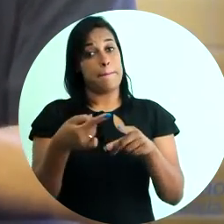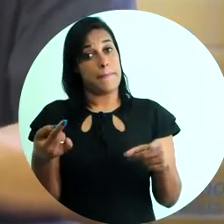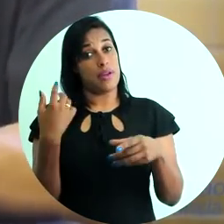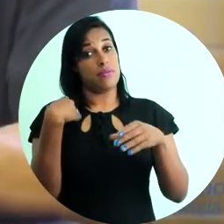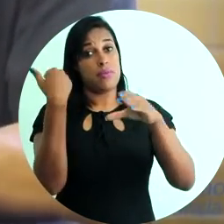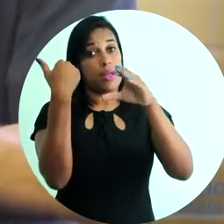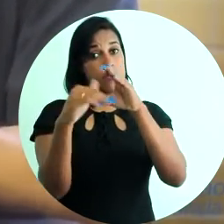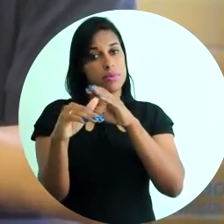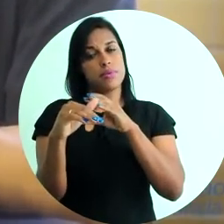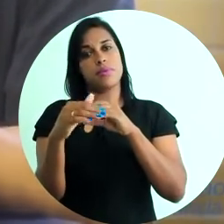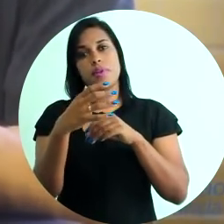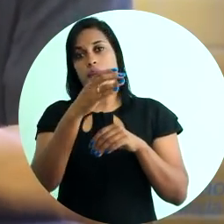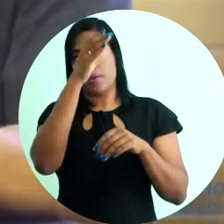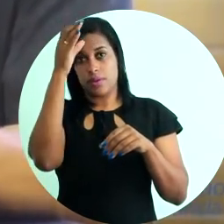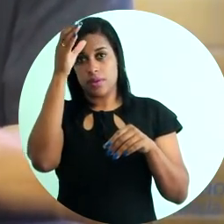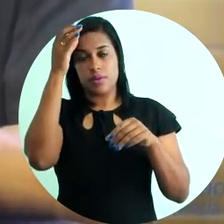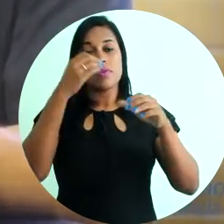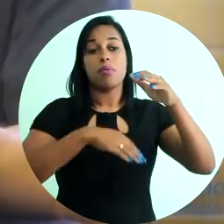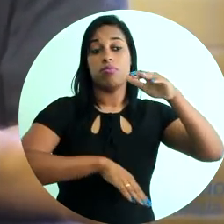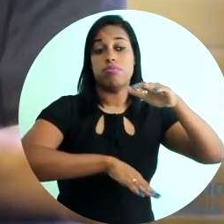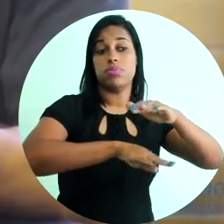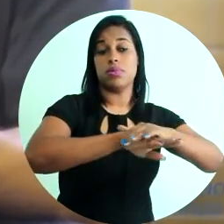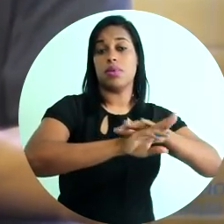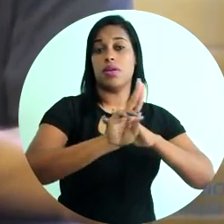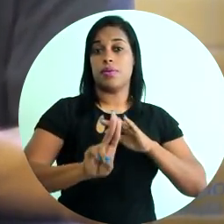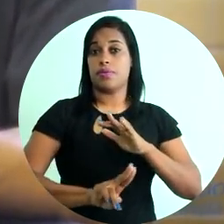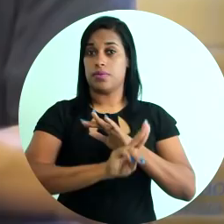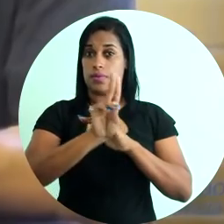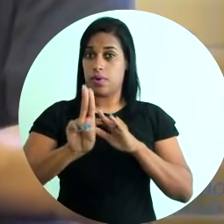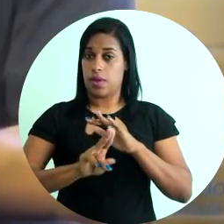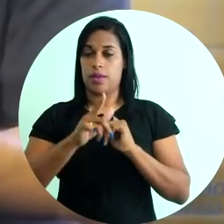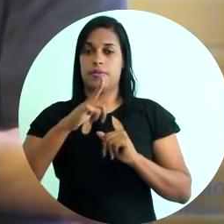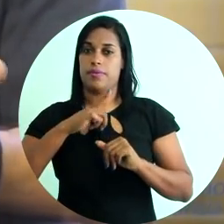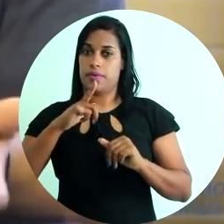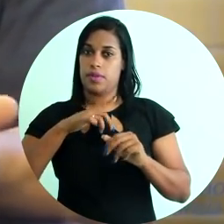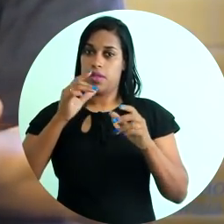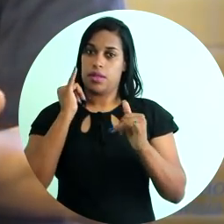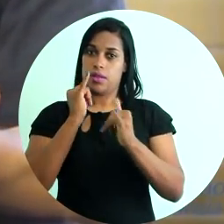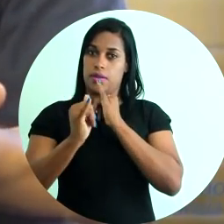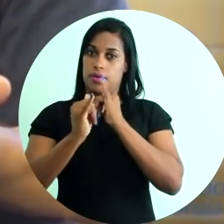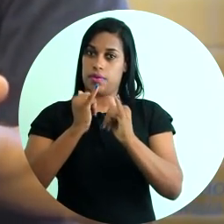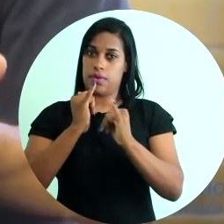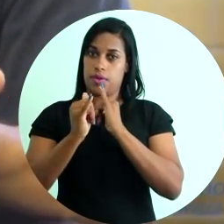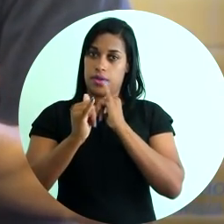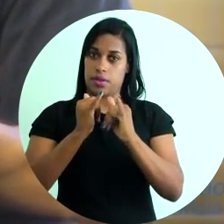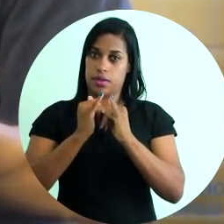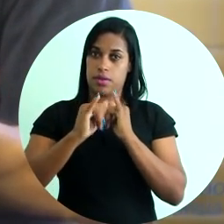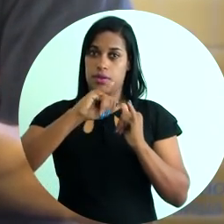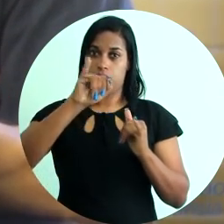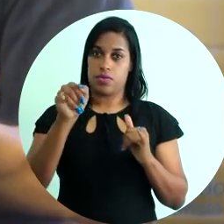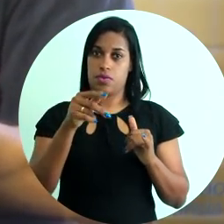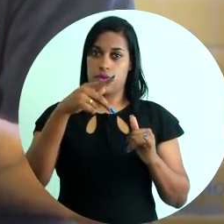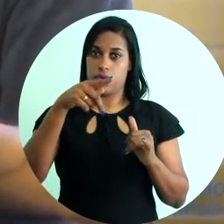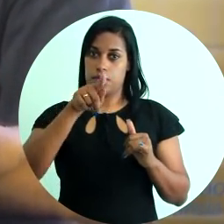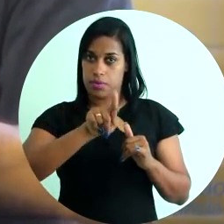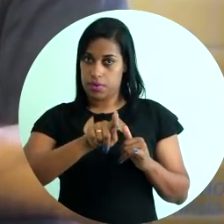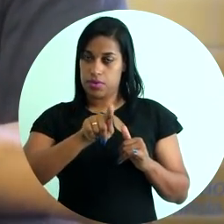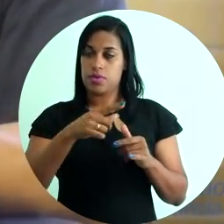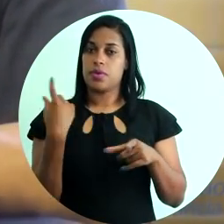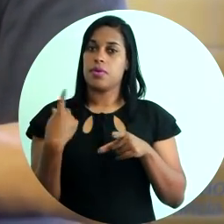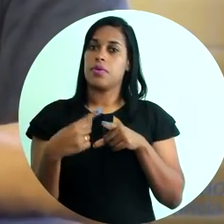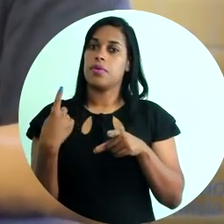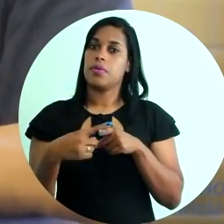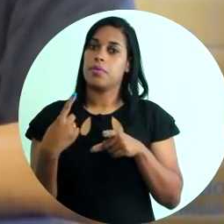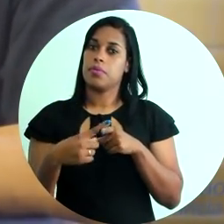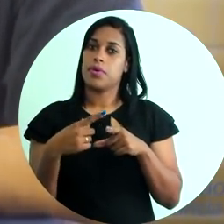vai enviar para o servidor, aquele que vai ficar hospedado, que o usuário vai consultar na web, é o arquivo JPG. Por quê?